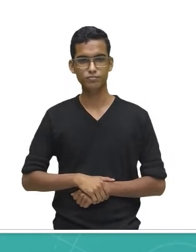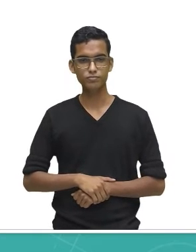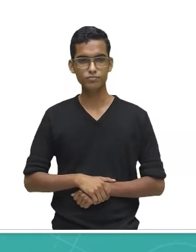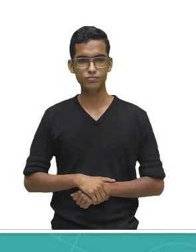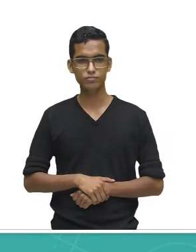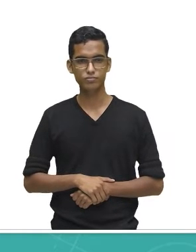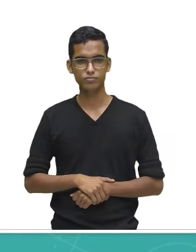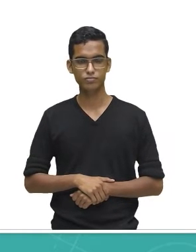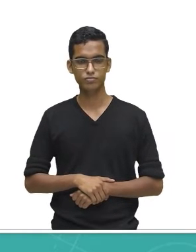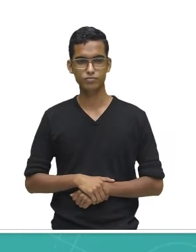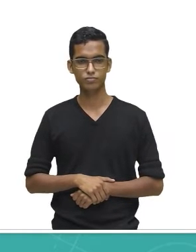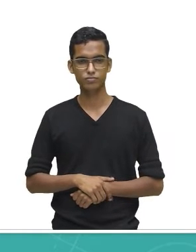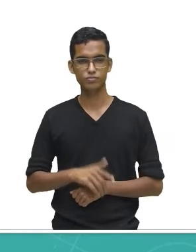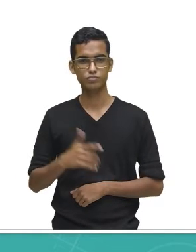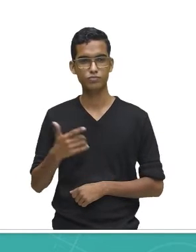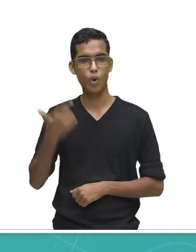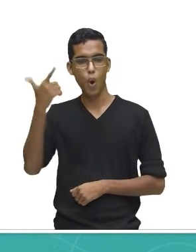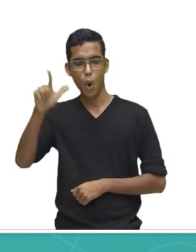Manteiga,